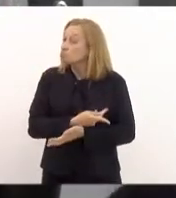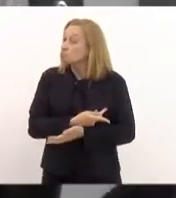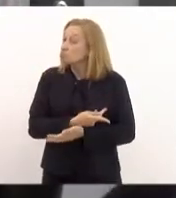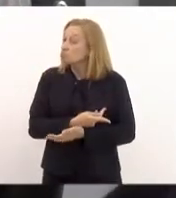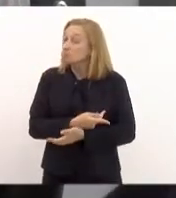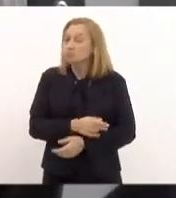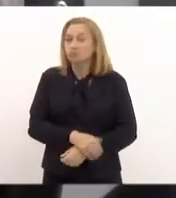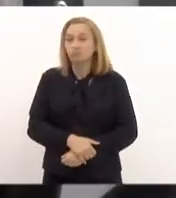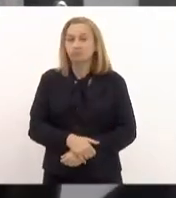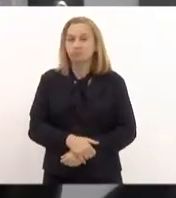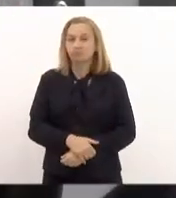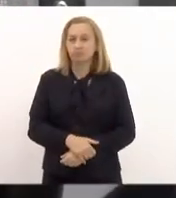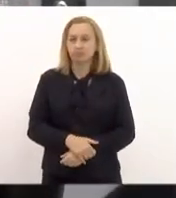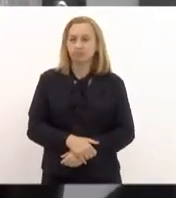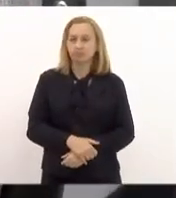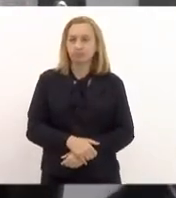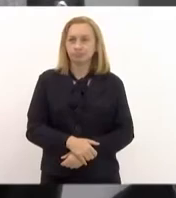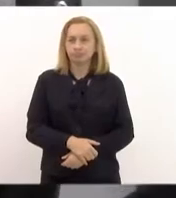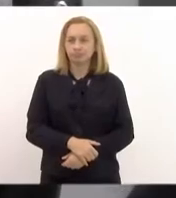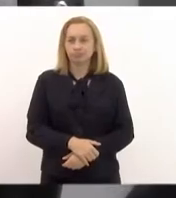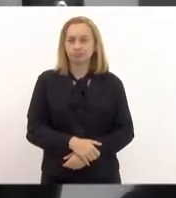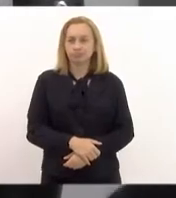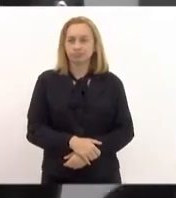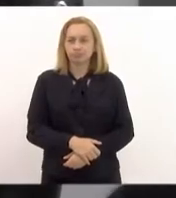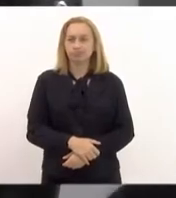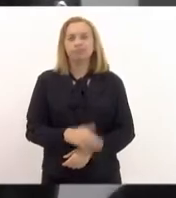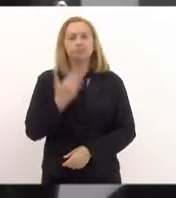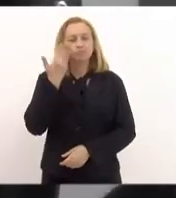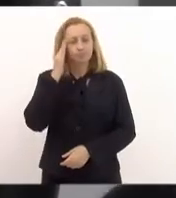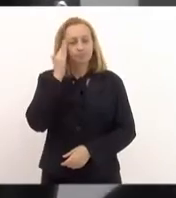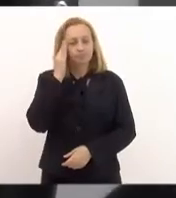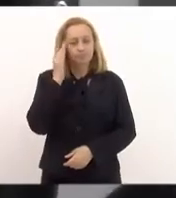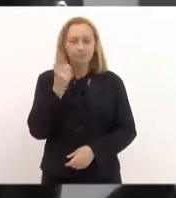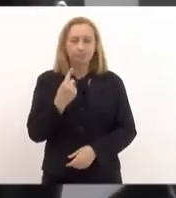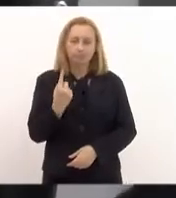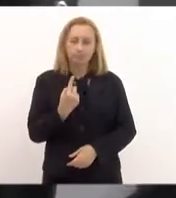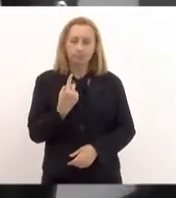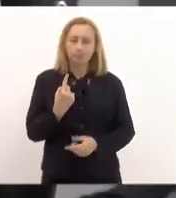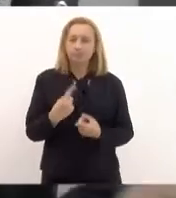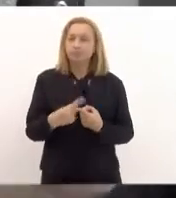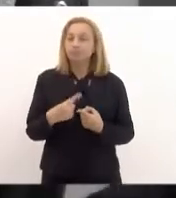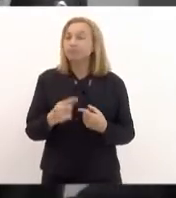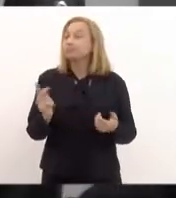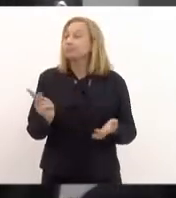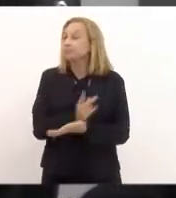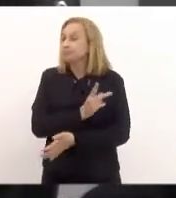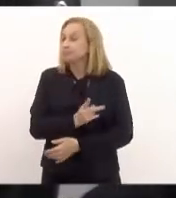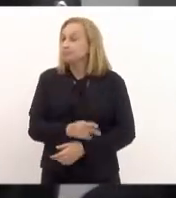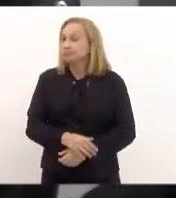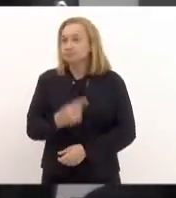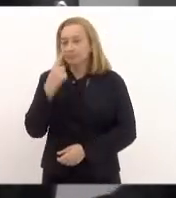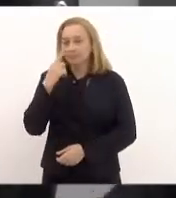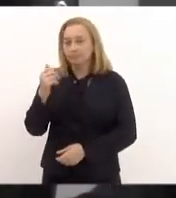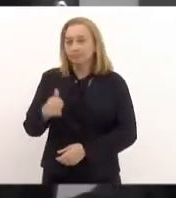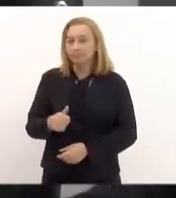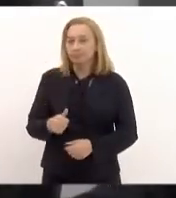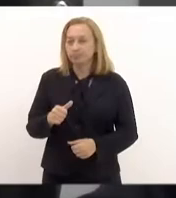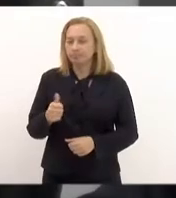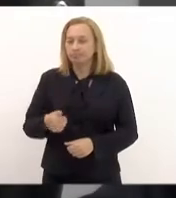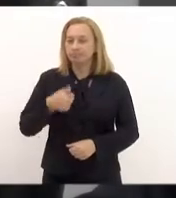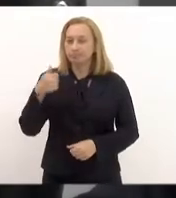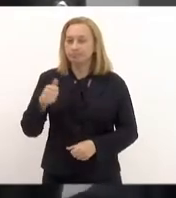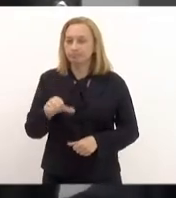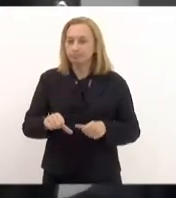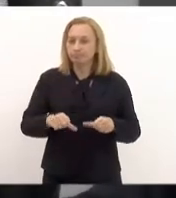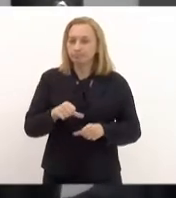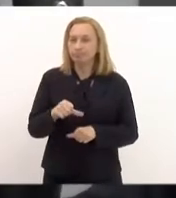e através da nossa compreensão por que está acontecendo, tentar mudar o rumo,